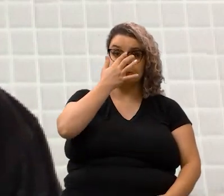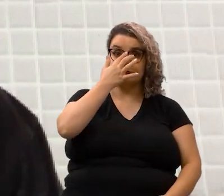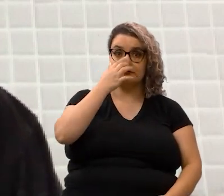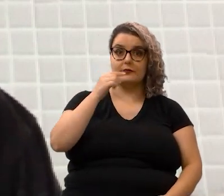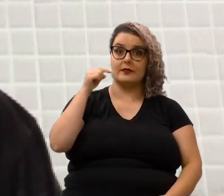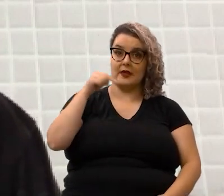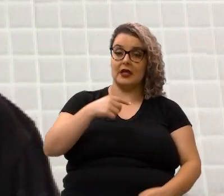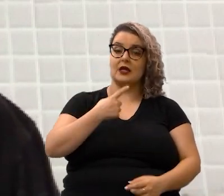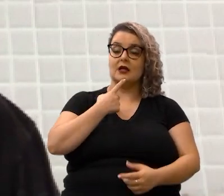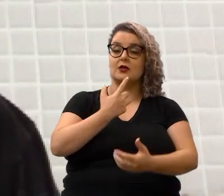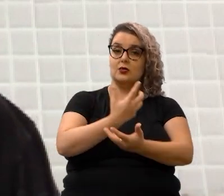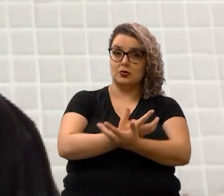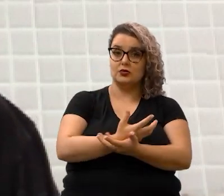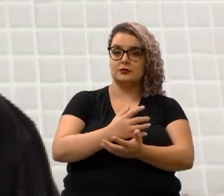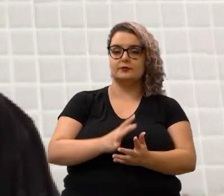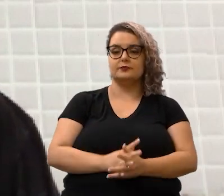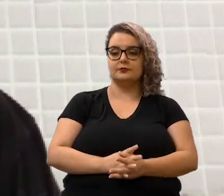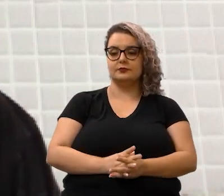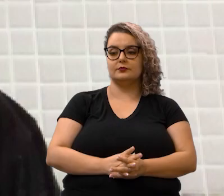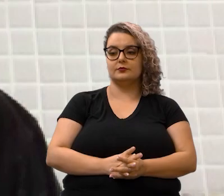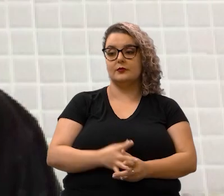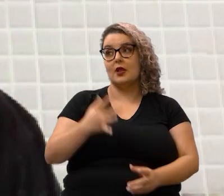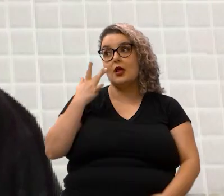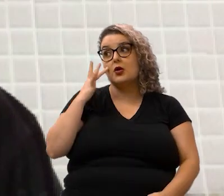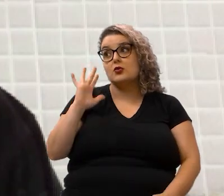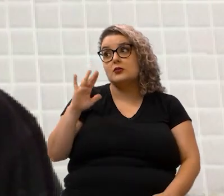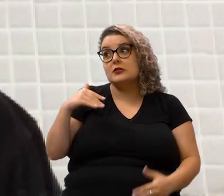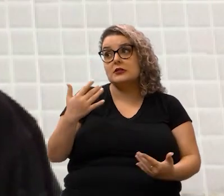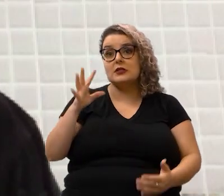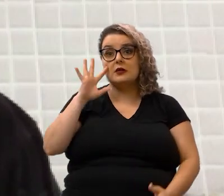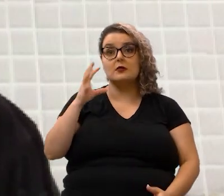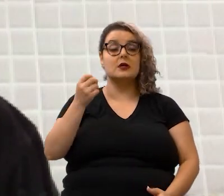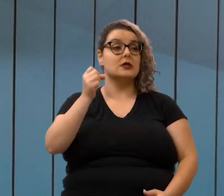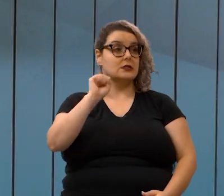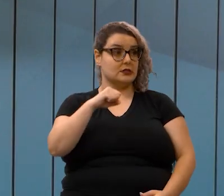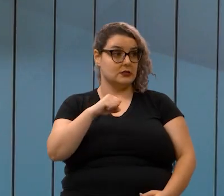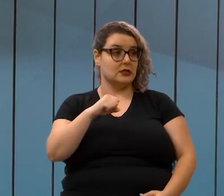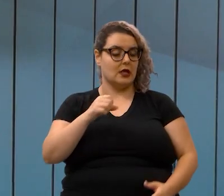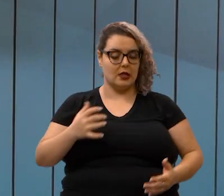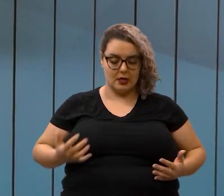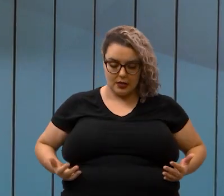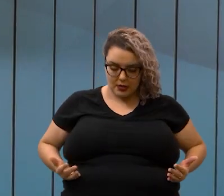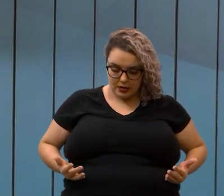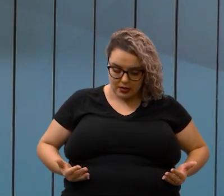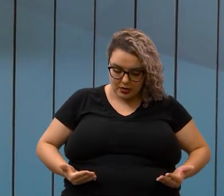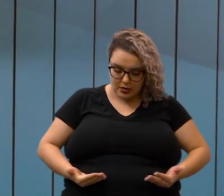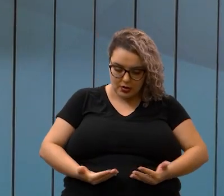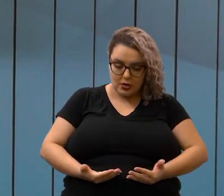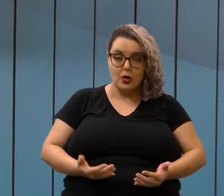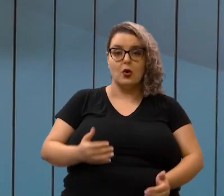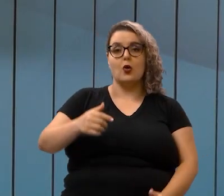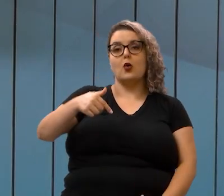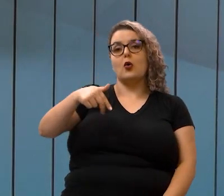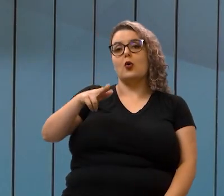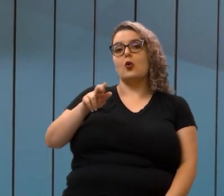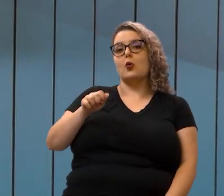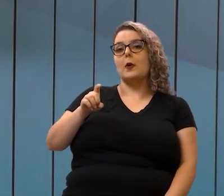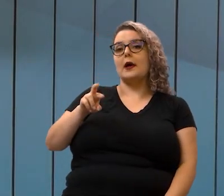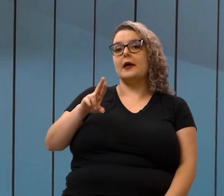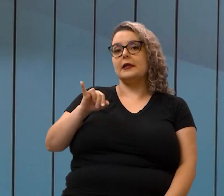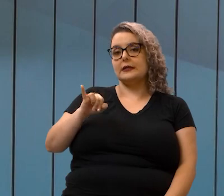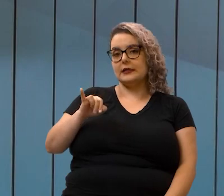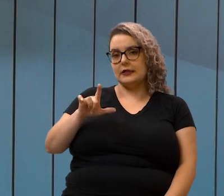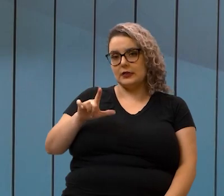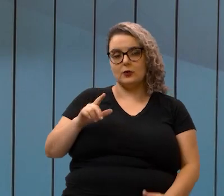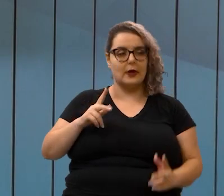significativa daquele osso. Não sei se deu para compreender. Sim, no quadril, isso acontece da mesma